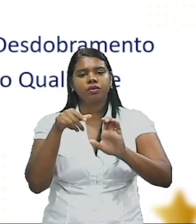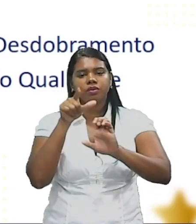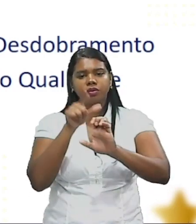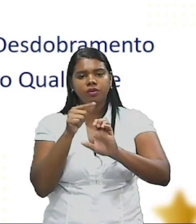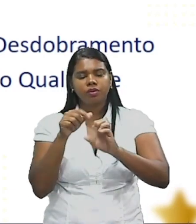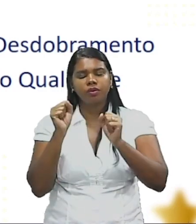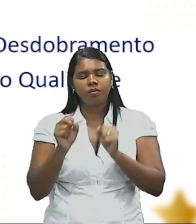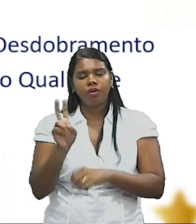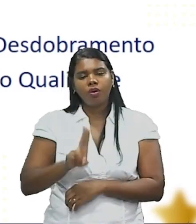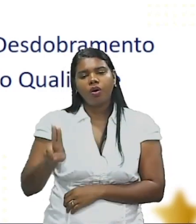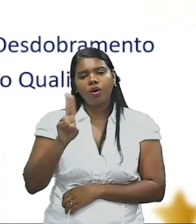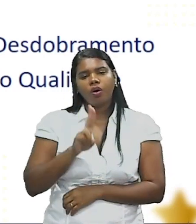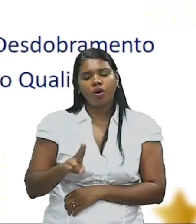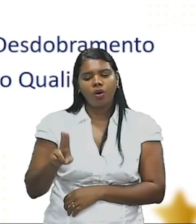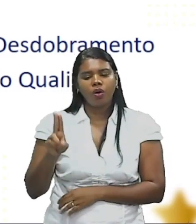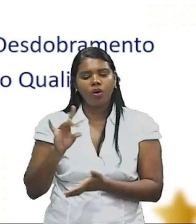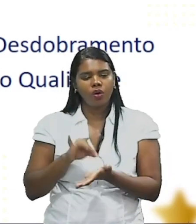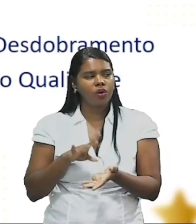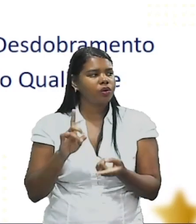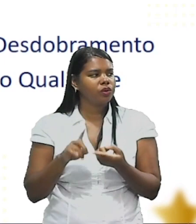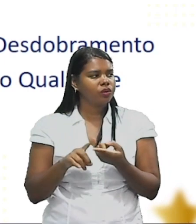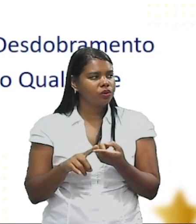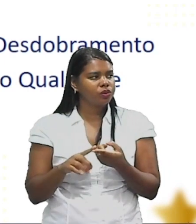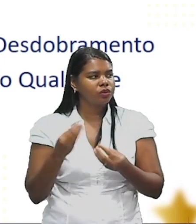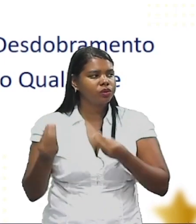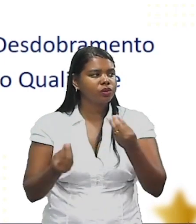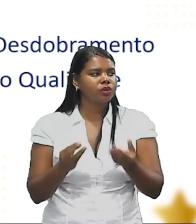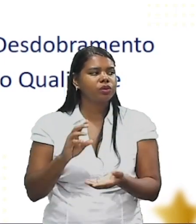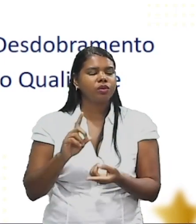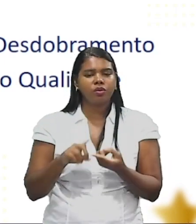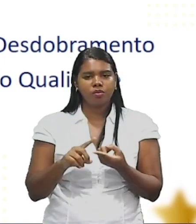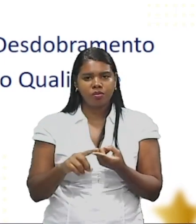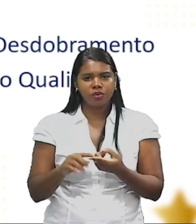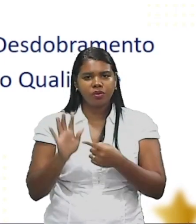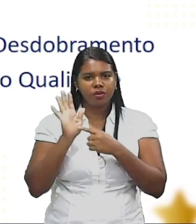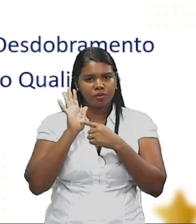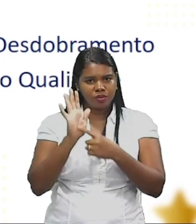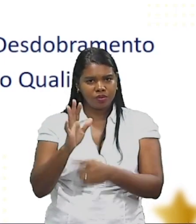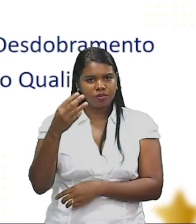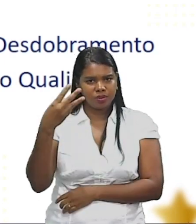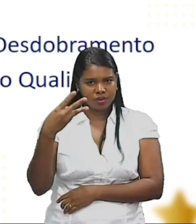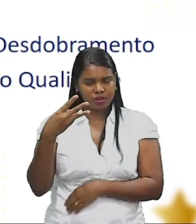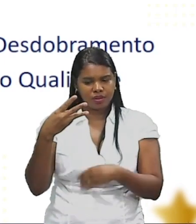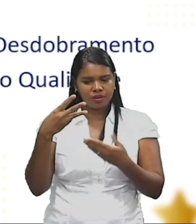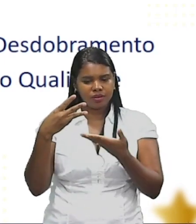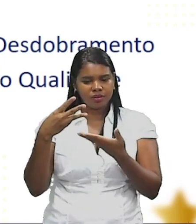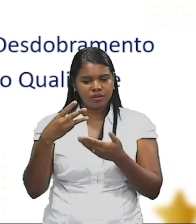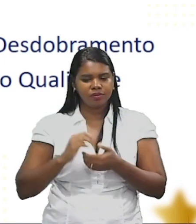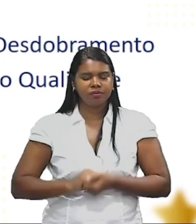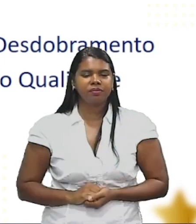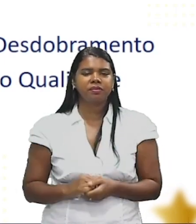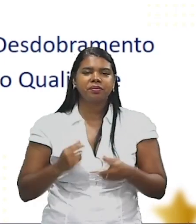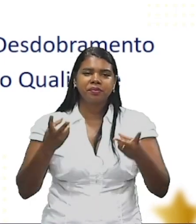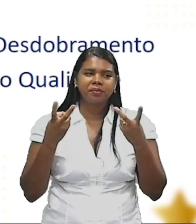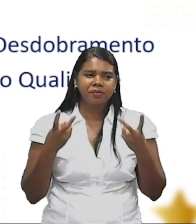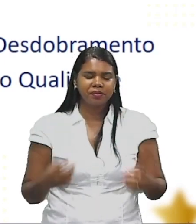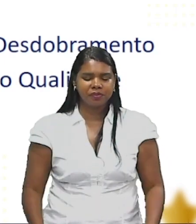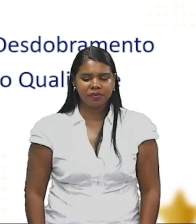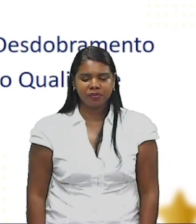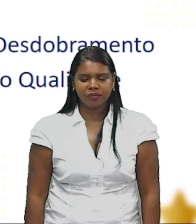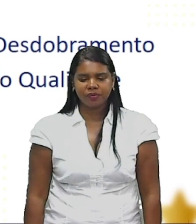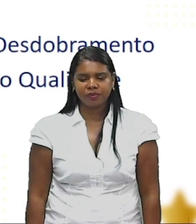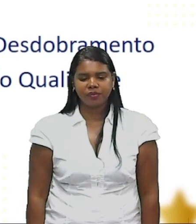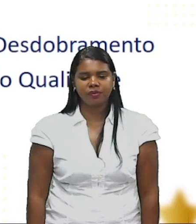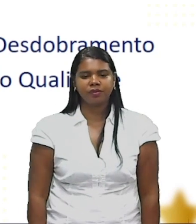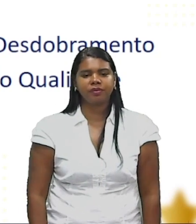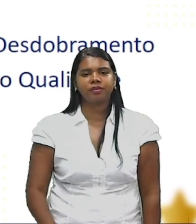utilizar, consultar ou não. Como também eu posso apresentar aqui 3 ferramentas que são muito interessantes, né? Para quê?